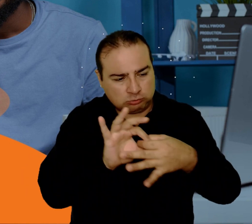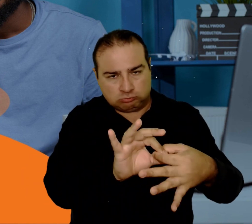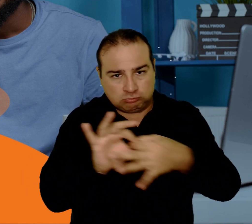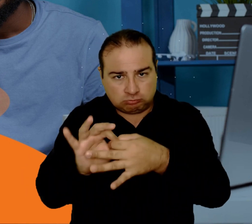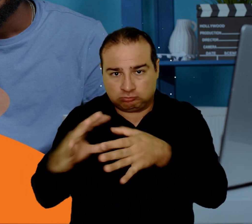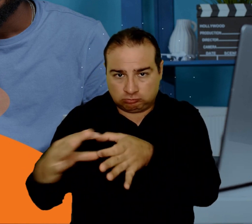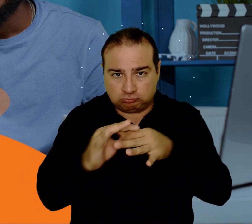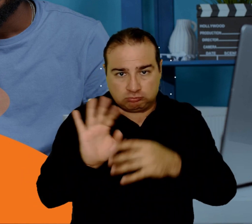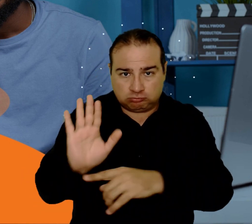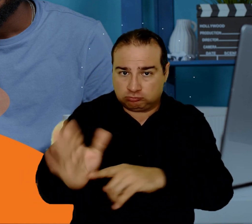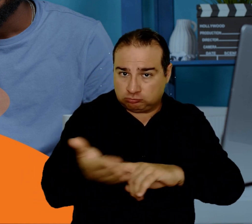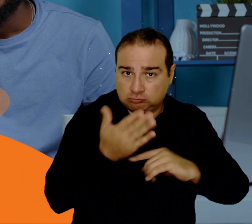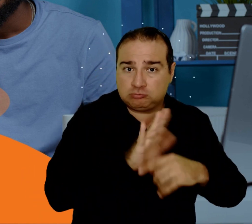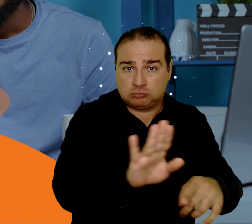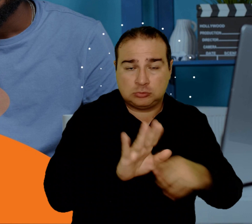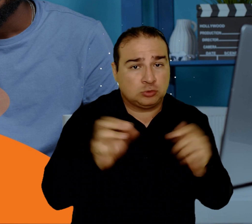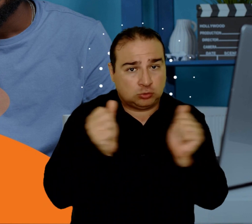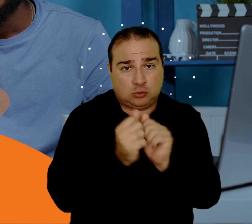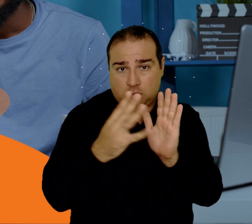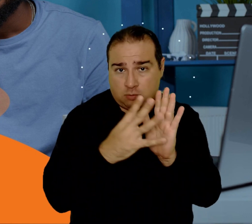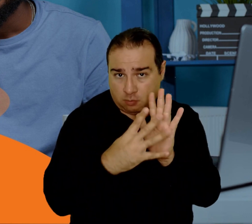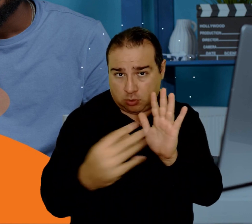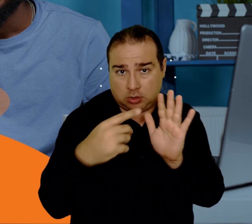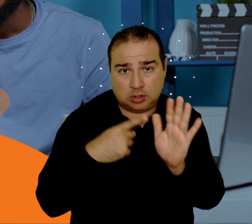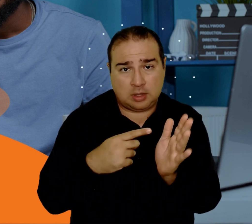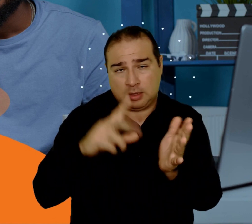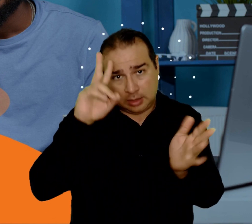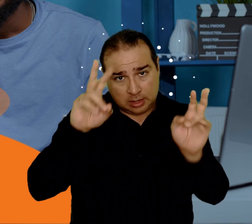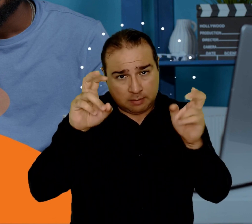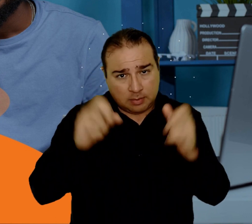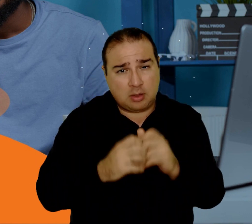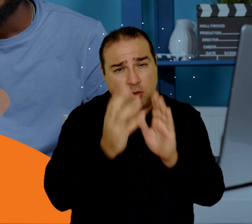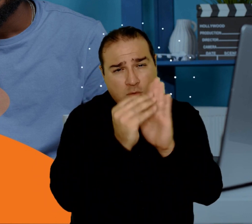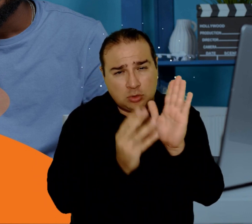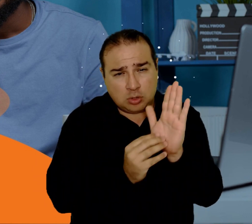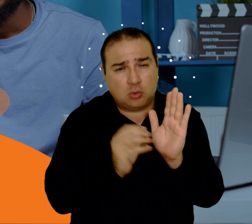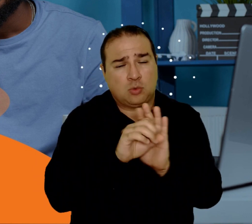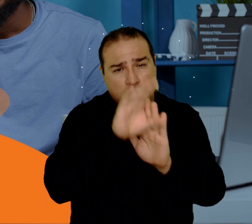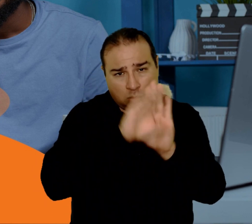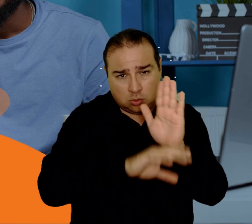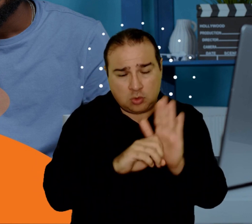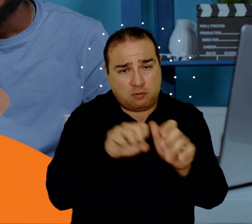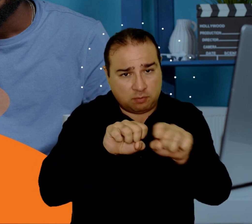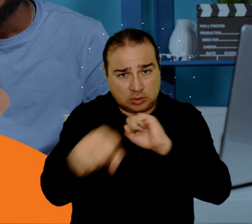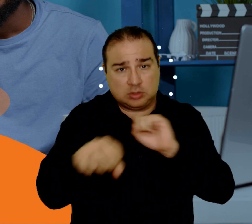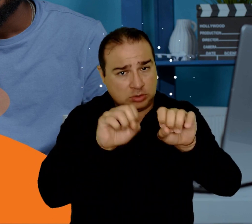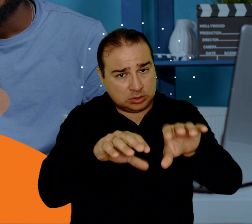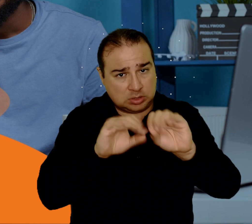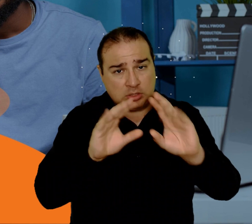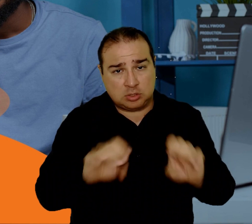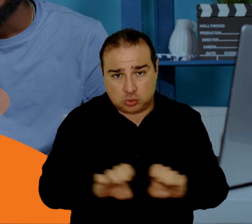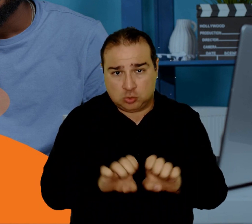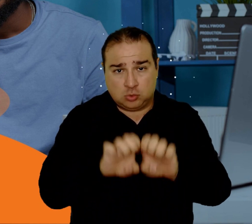interdependência entre esses atores e o modelo é permeado por questões transversais, como conteúdo curricular, formação de